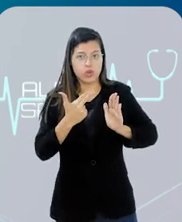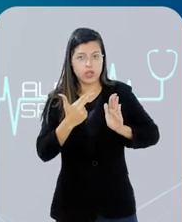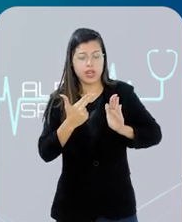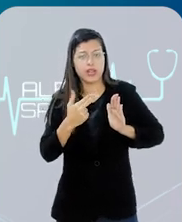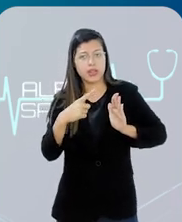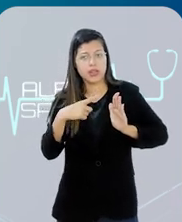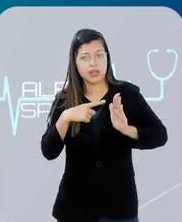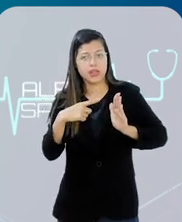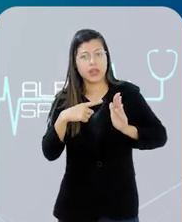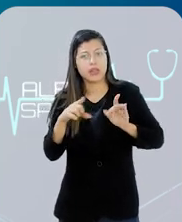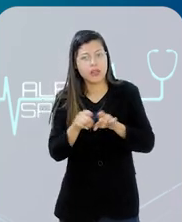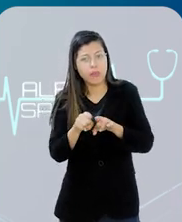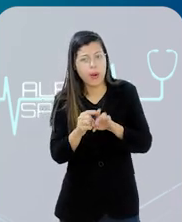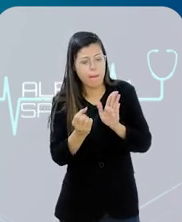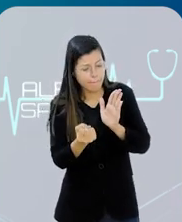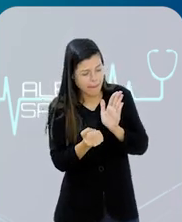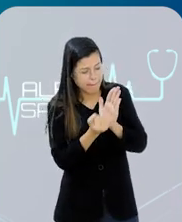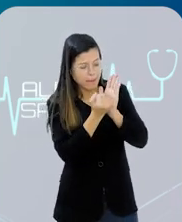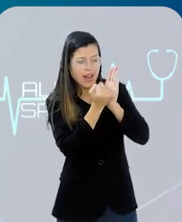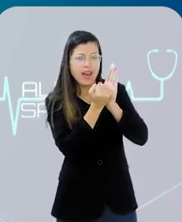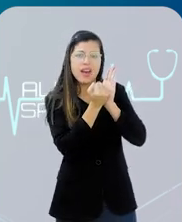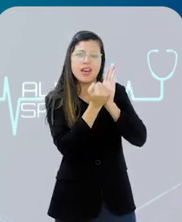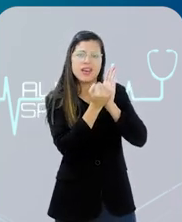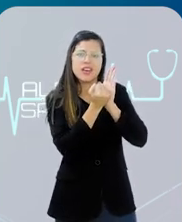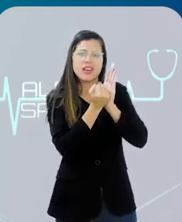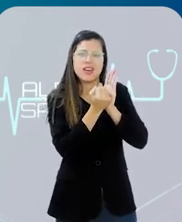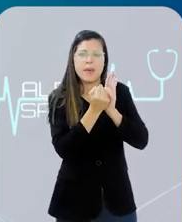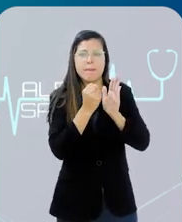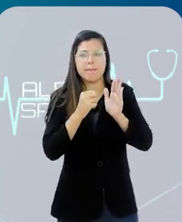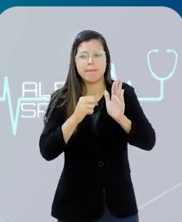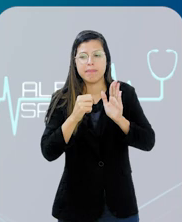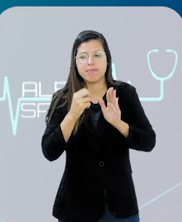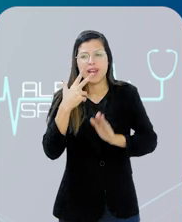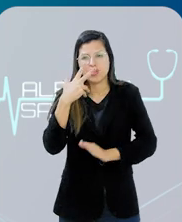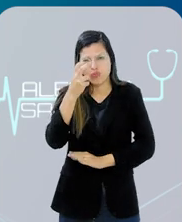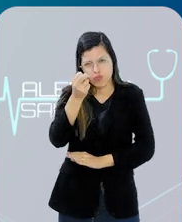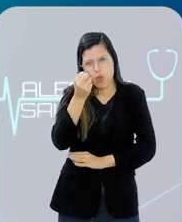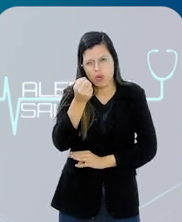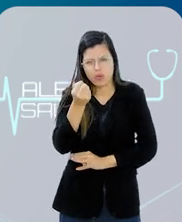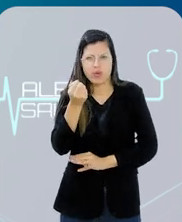uma cicatriz, às vezes, com um pouco mais de tensão. Então,